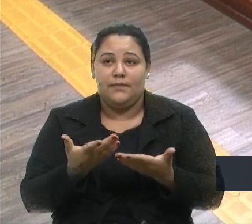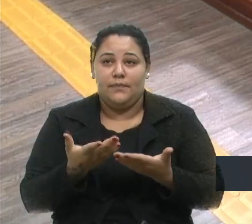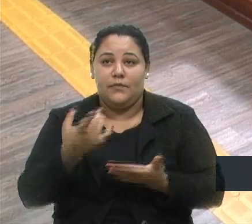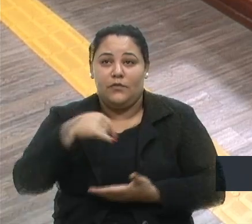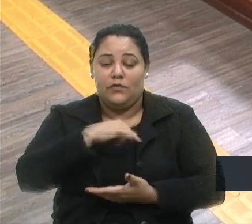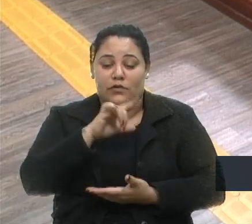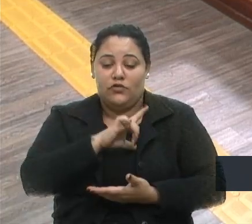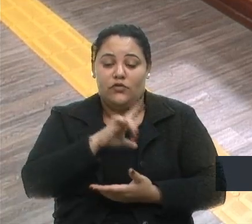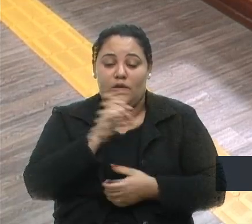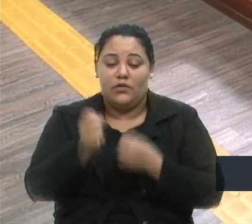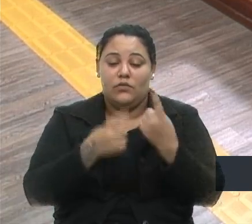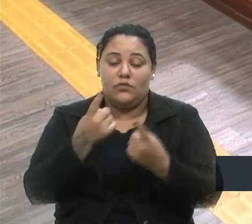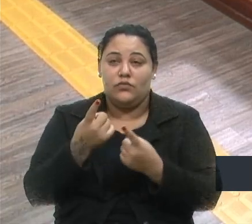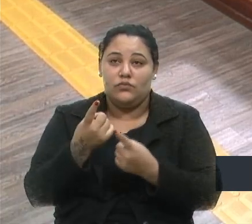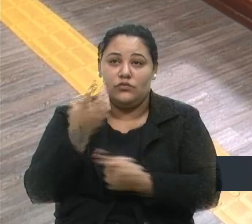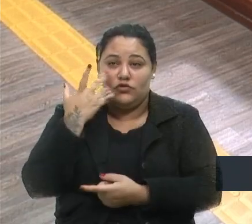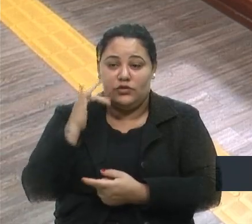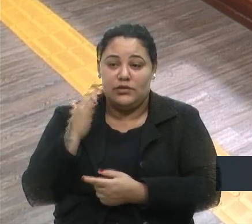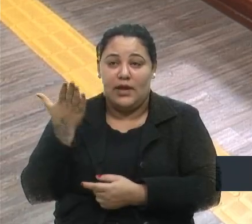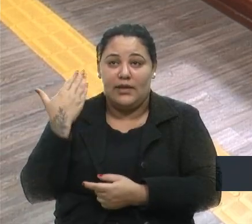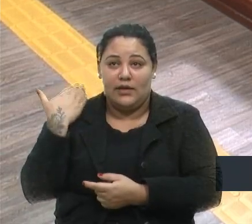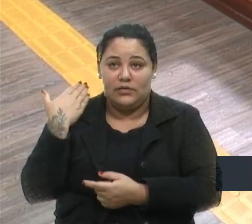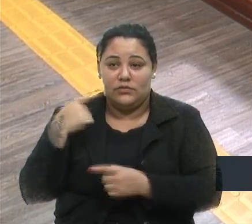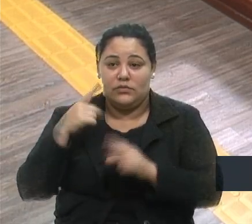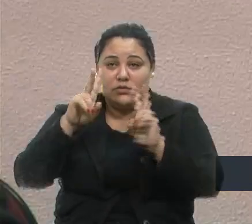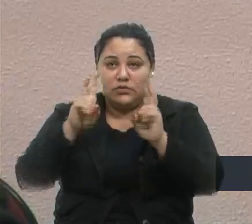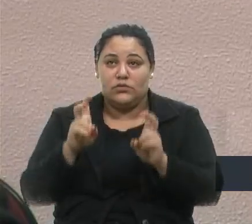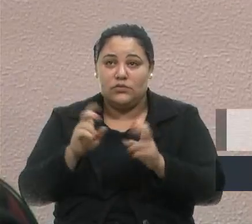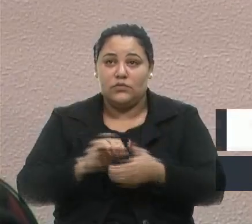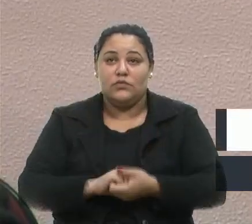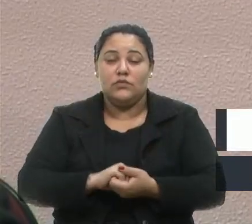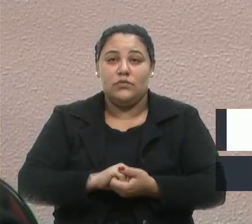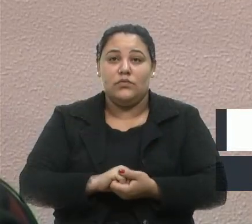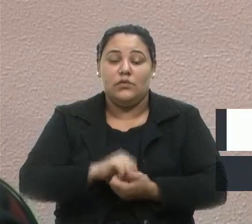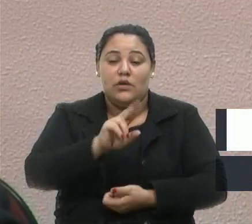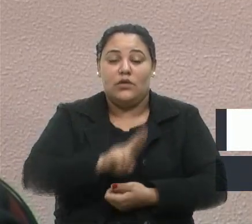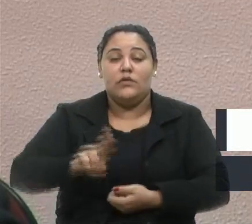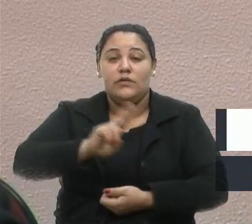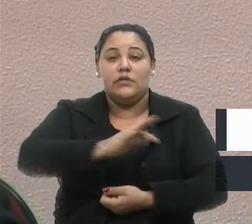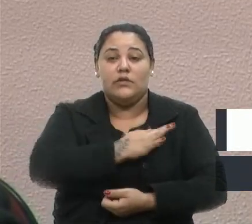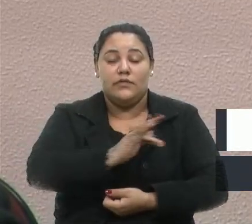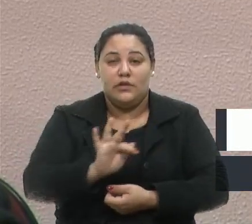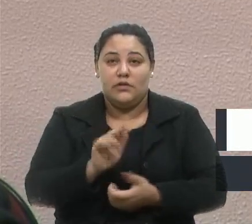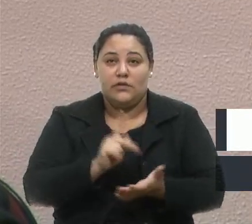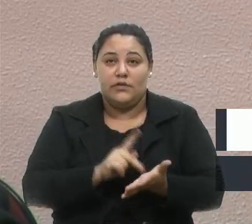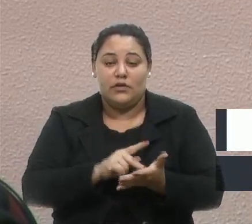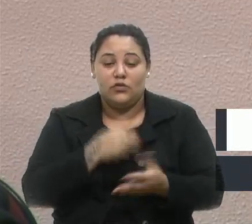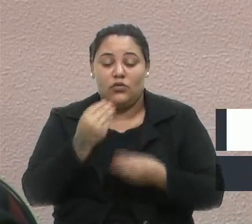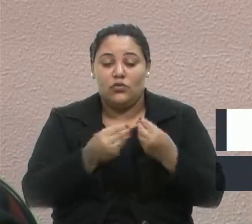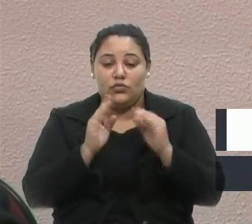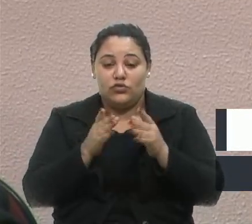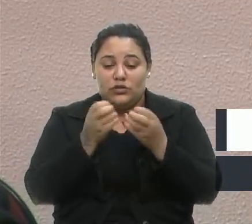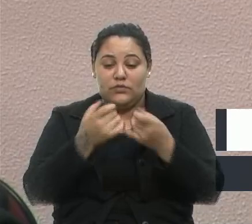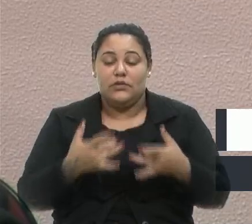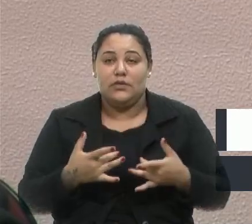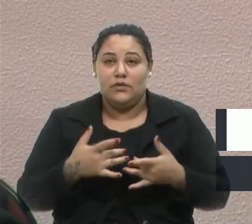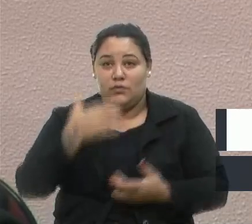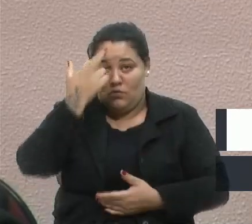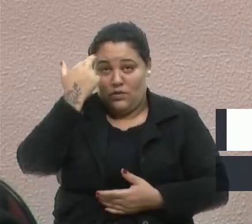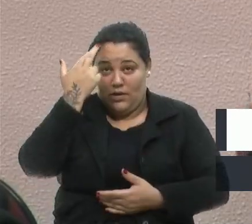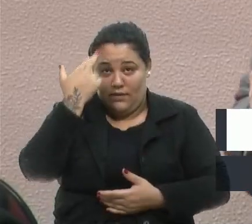dias atrás com essa pauta, né? Porque a Universidade Federal, como já foi dito aqui pelo vereador Rafael